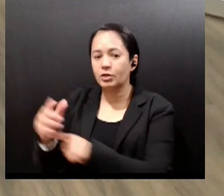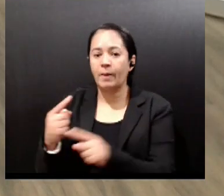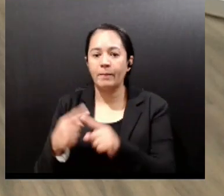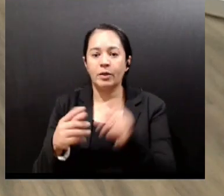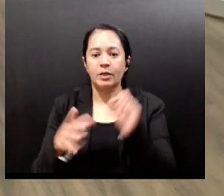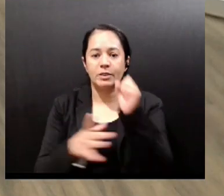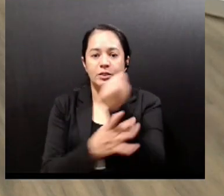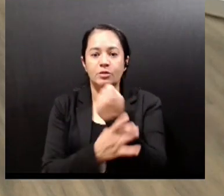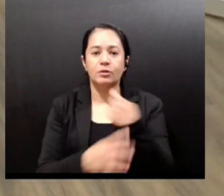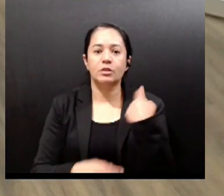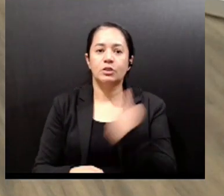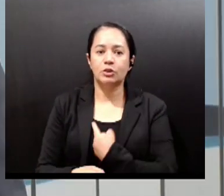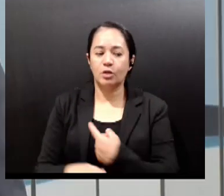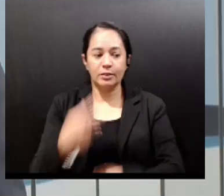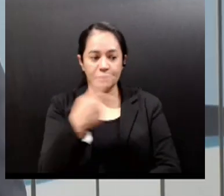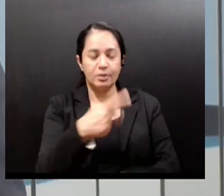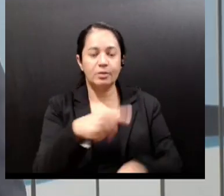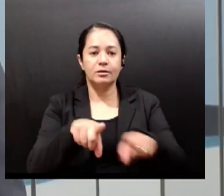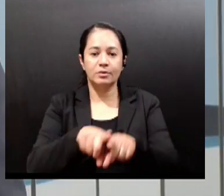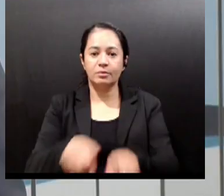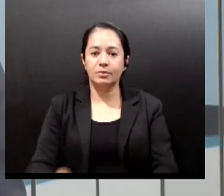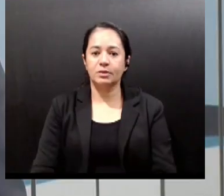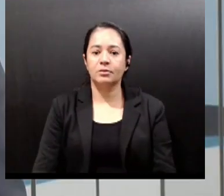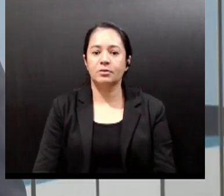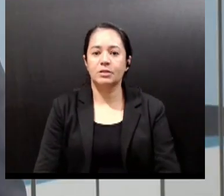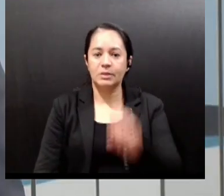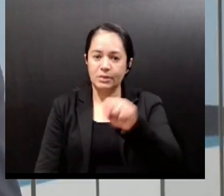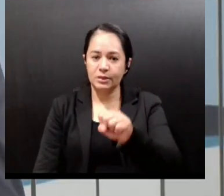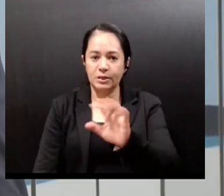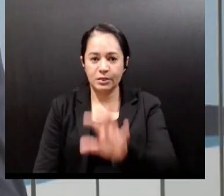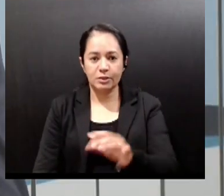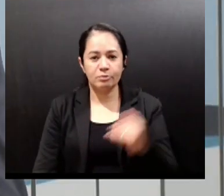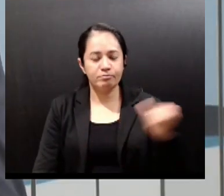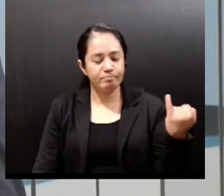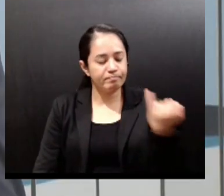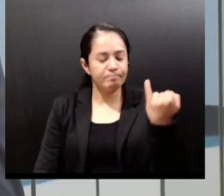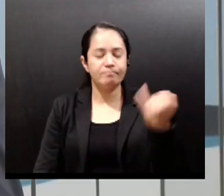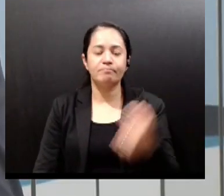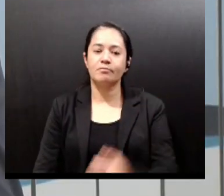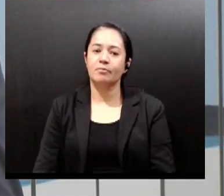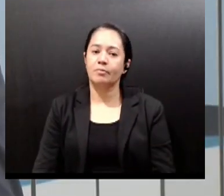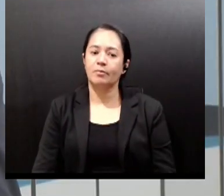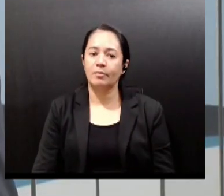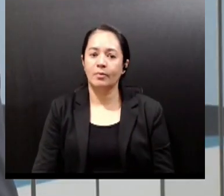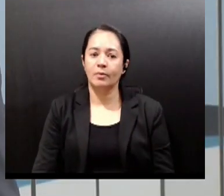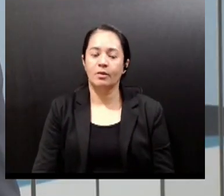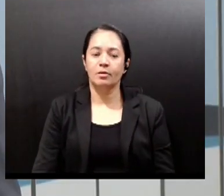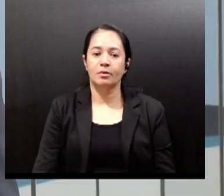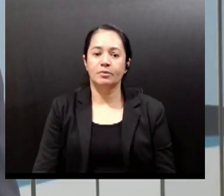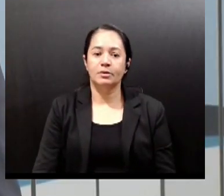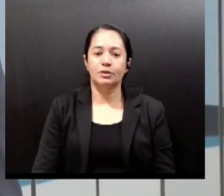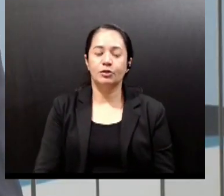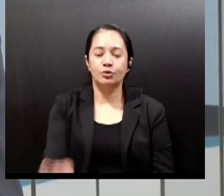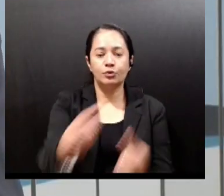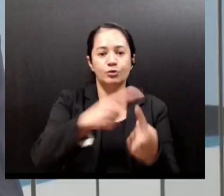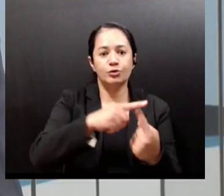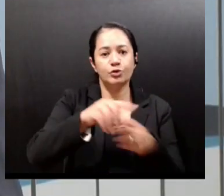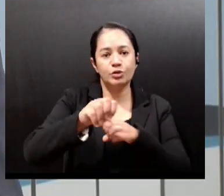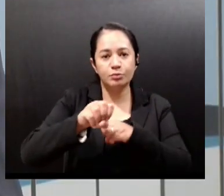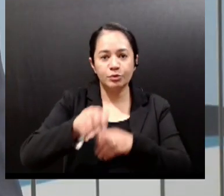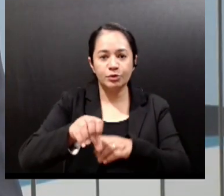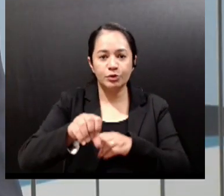né? Exato, então isso é um ponto bem interessante, esse nível de orientação. E eu já vi